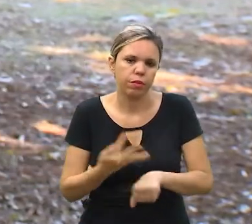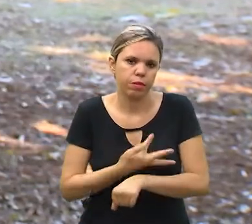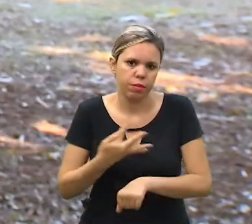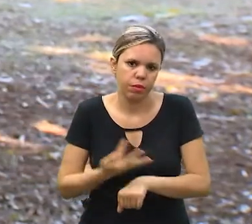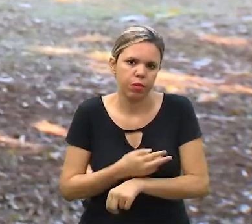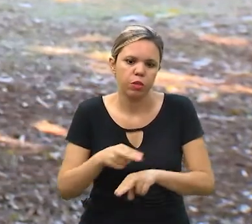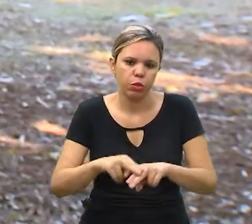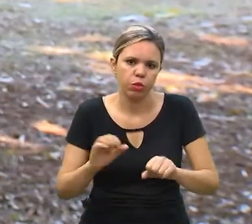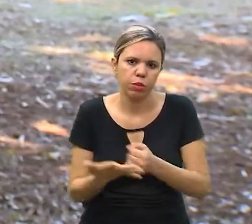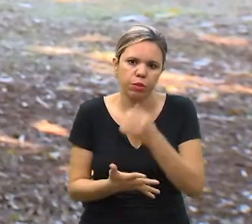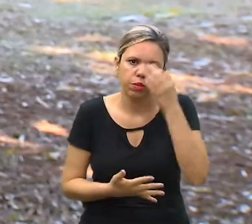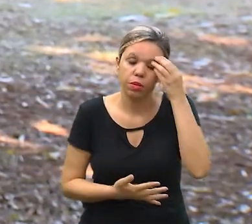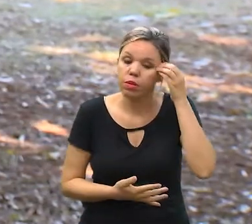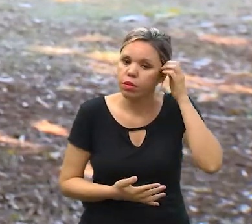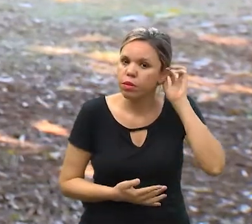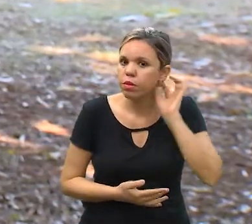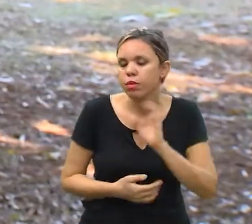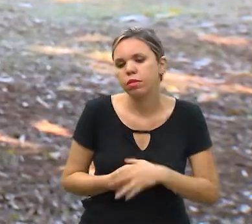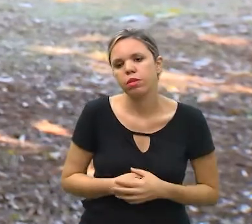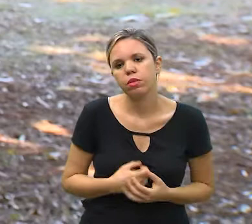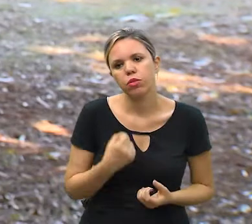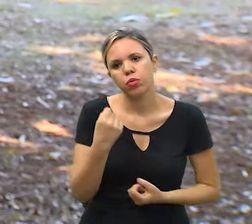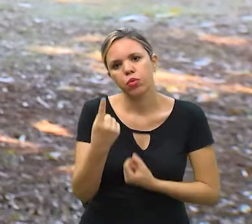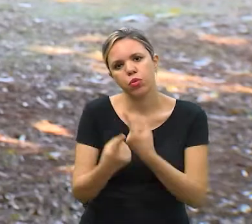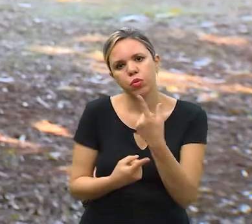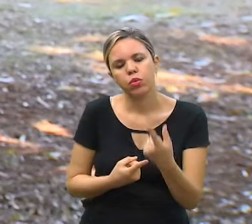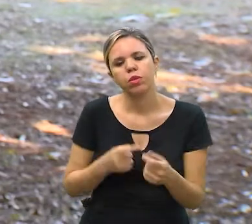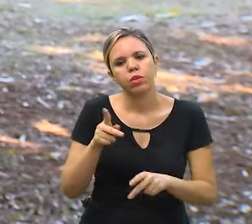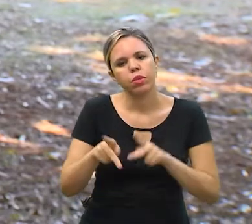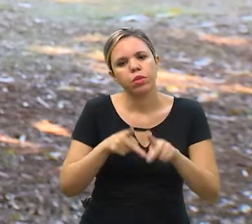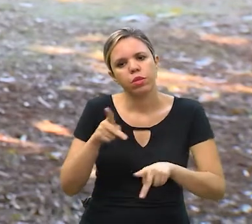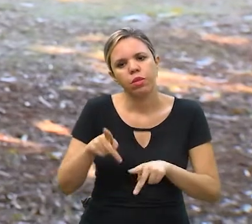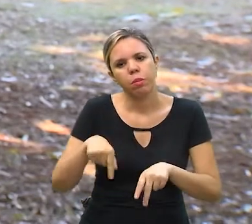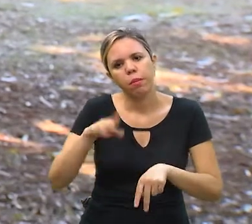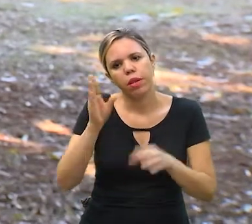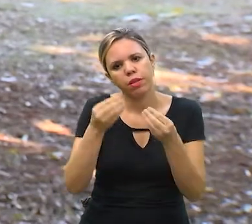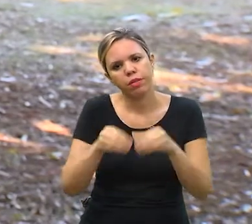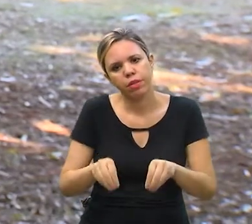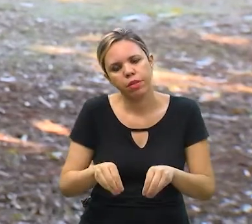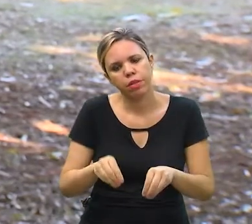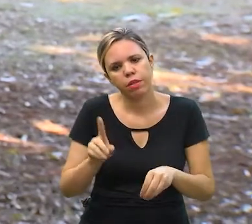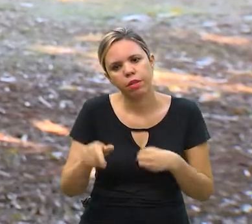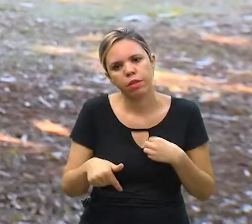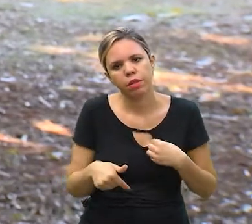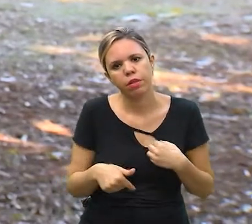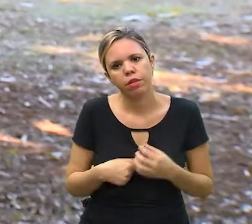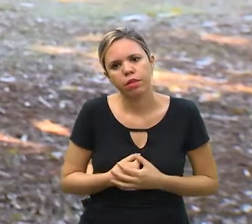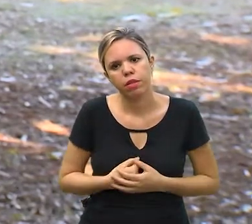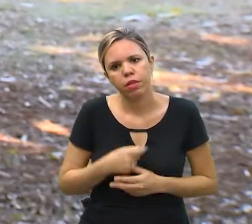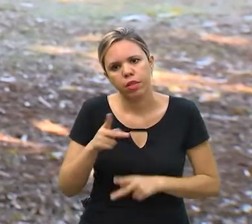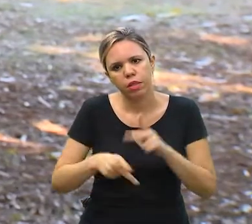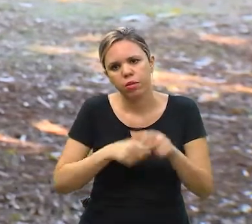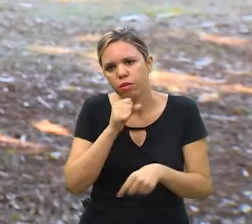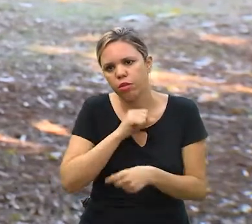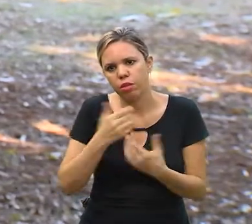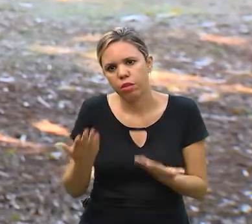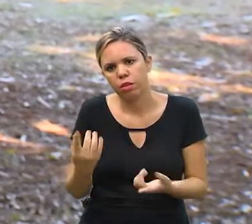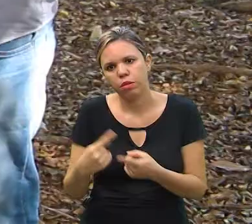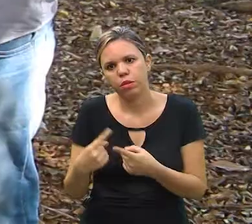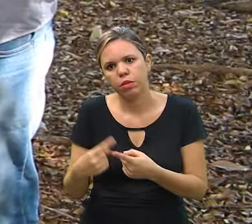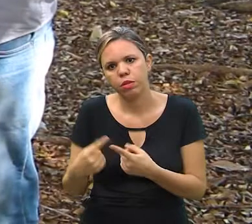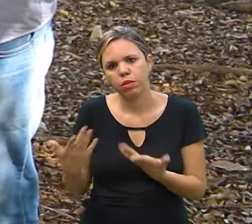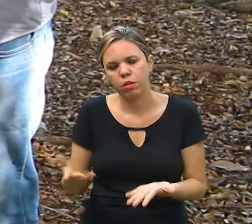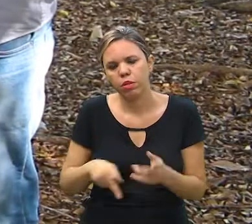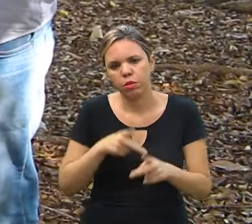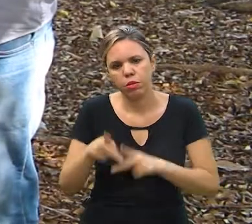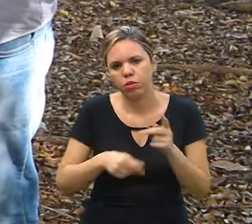por conta da pandemia, né? E um dos públicos que tem sido mais afetados com isso são justamente os idosos. Por quê? Porque